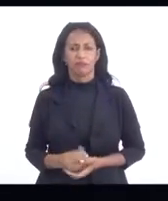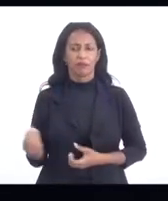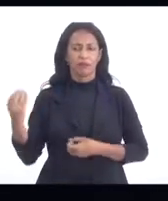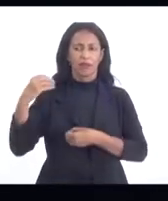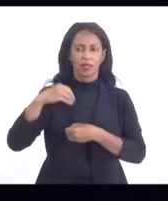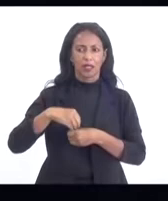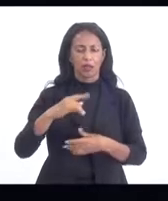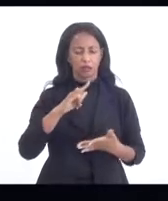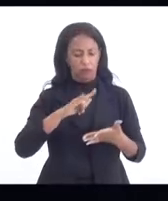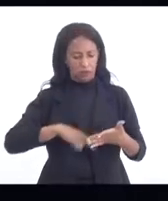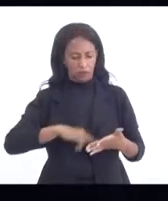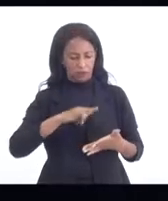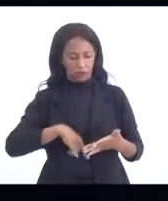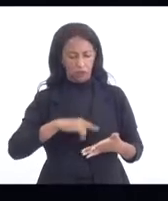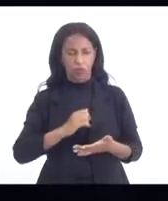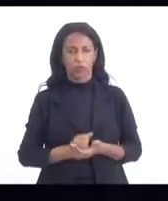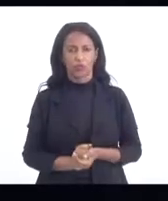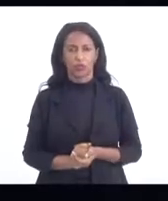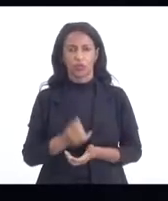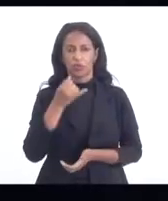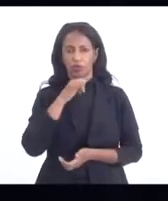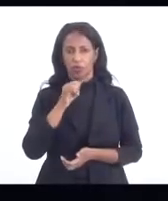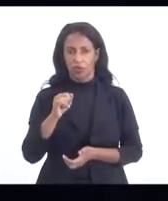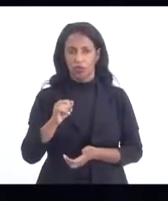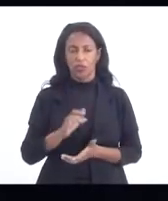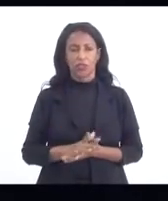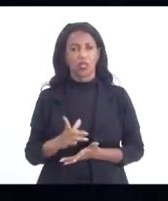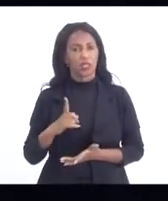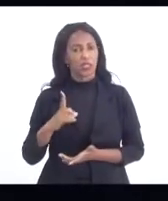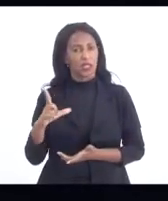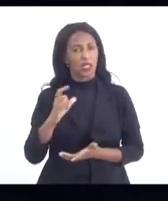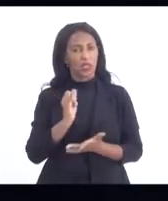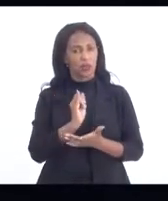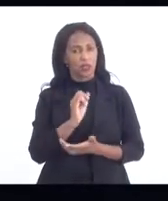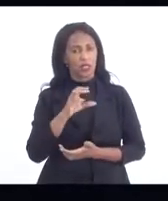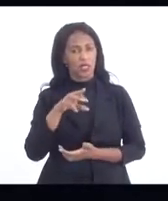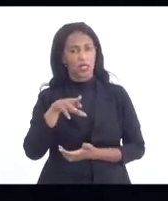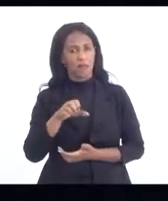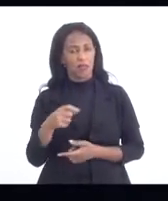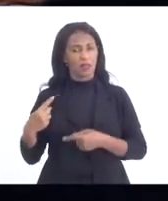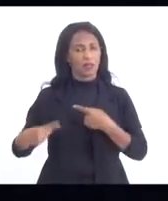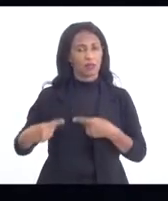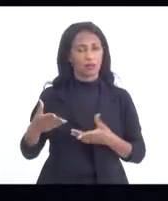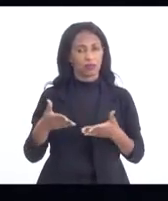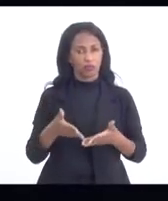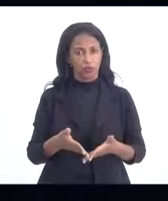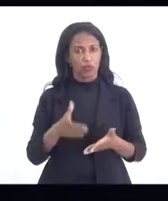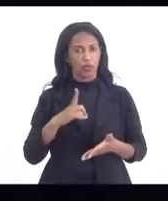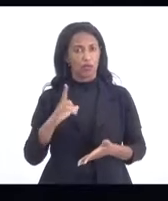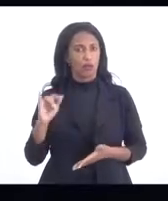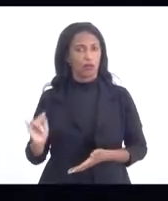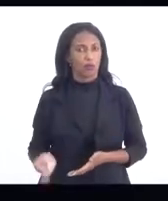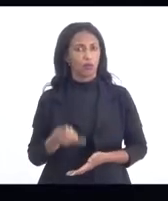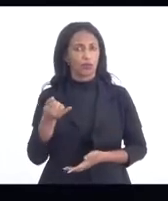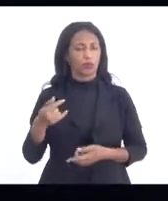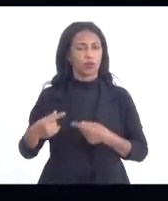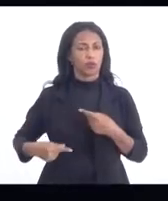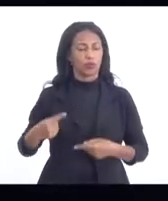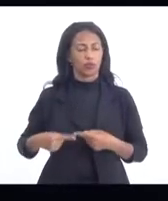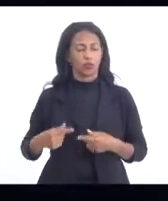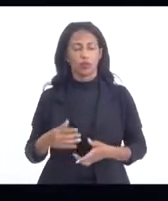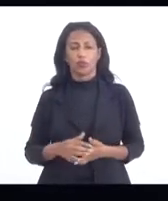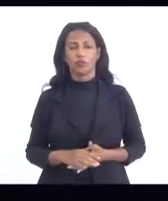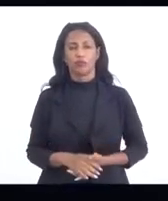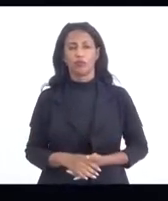das contas de energia do poder público, tem lá o ICMS e ali também está sendo discutido. A gente já teve a oportunidade de discutir isso em outras